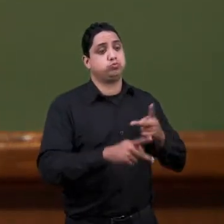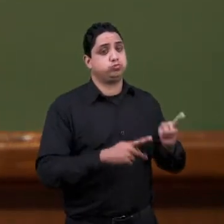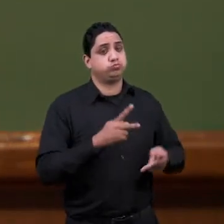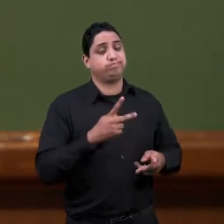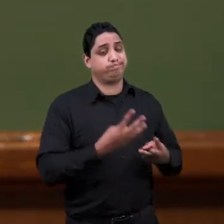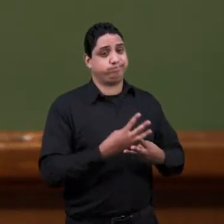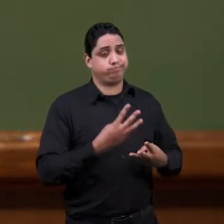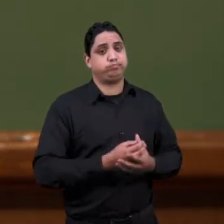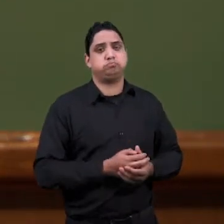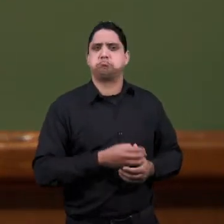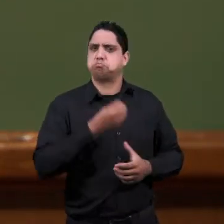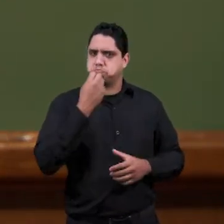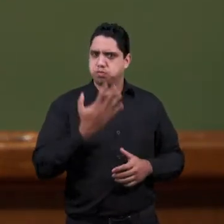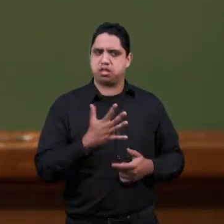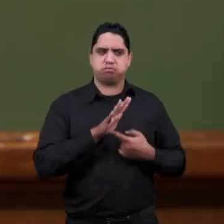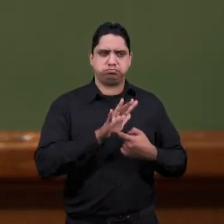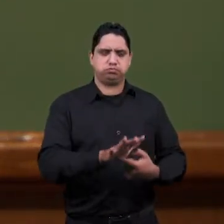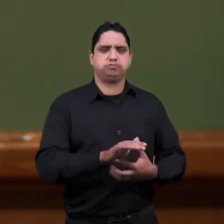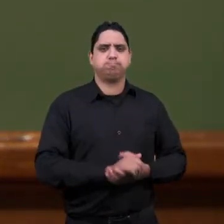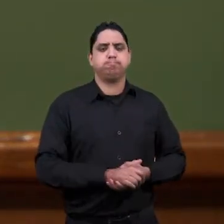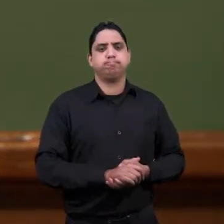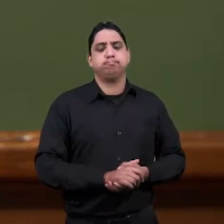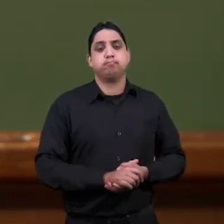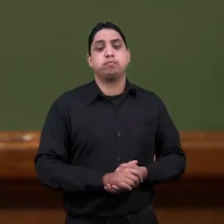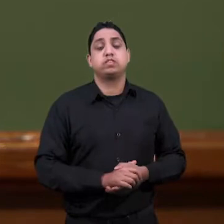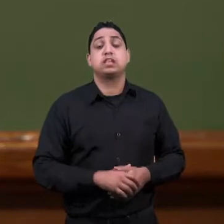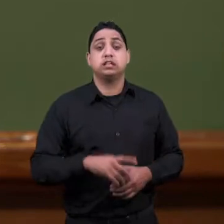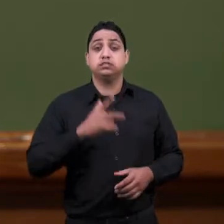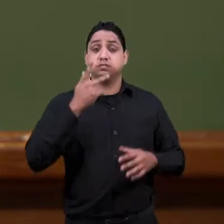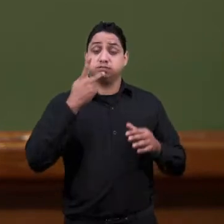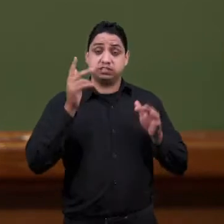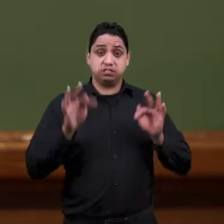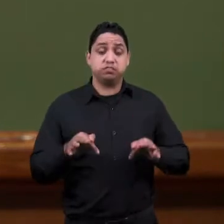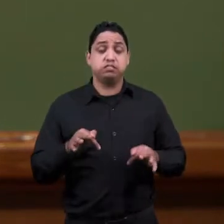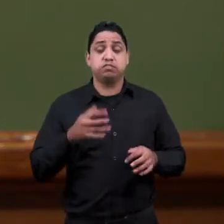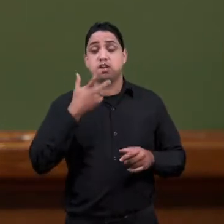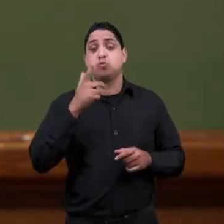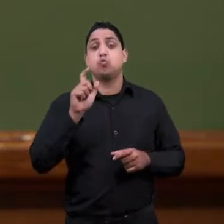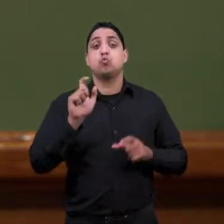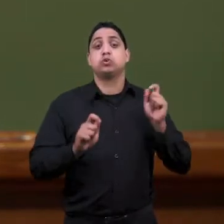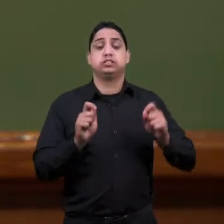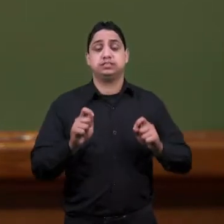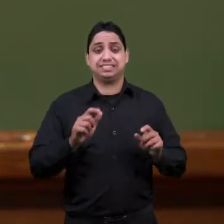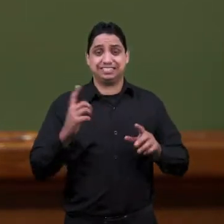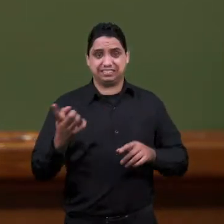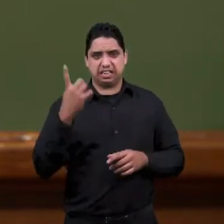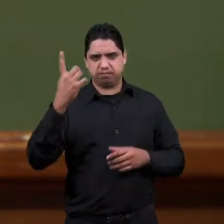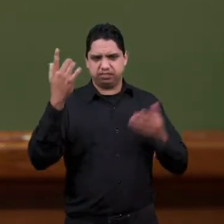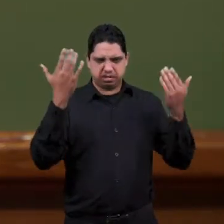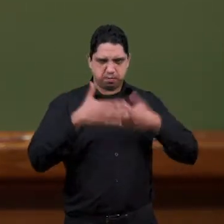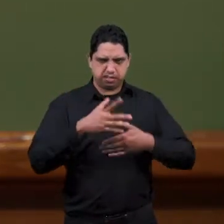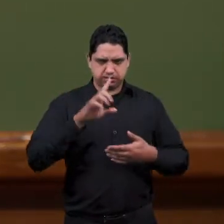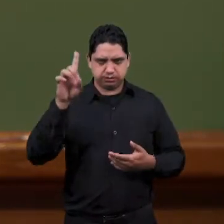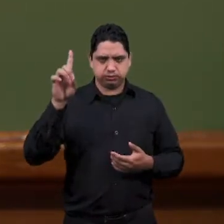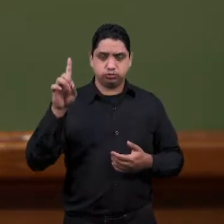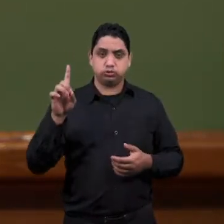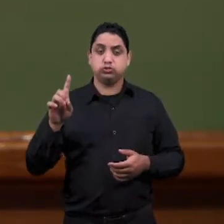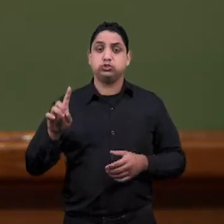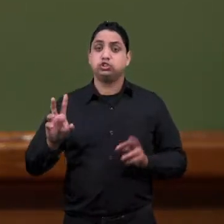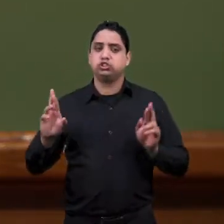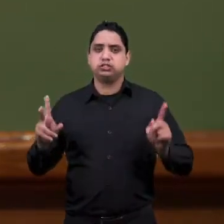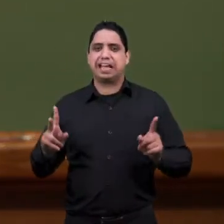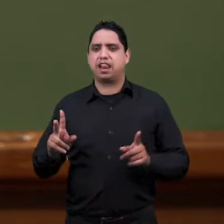juntamente com o povo de Israel. Muito bem colocado. E ele encerra até dizendo, o Sylvester, dizendo que Davi, diante de Deus,